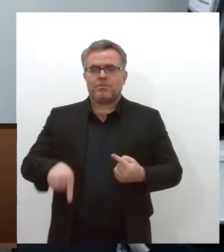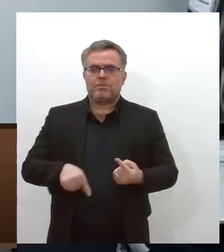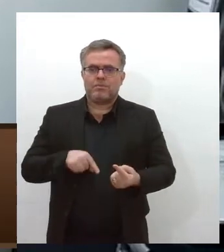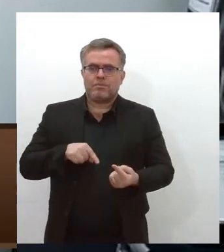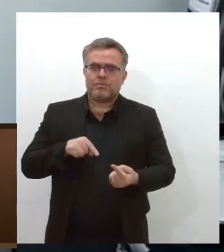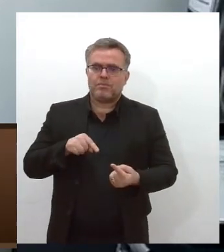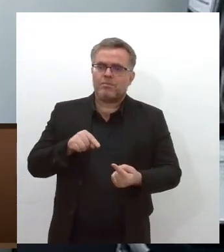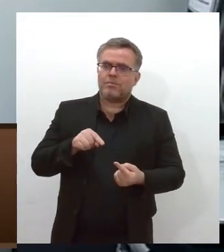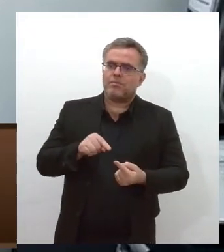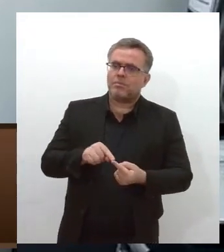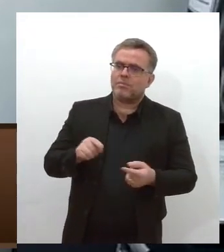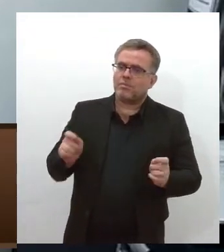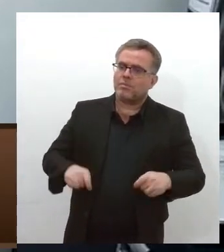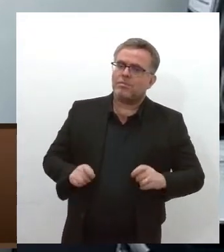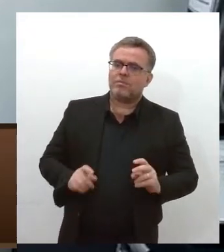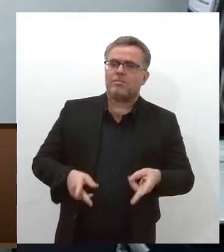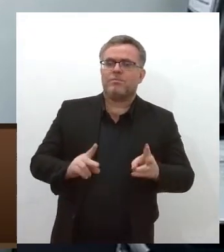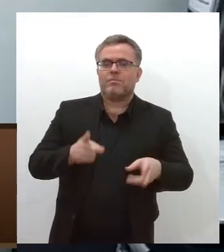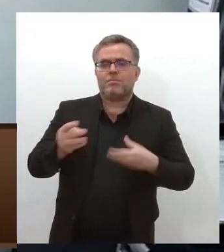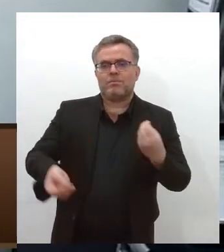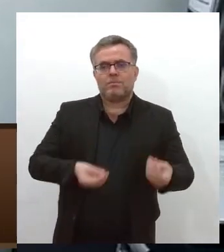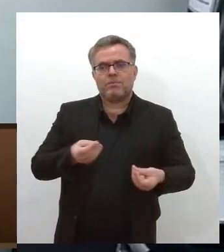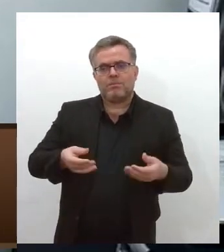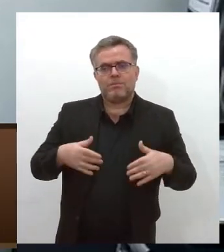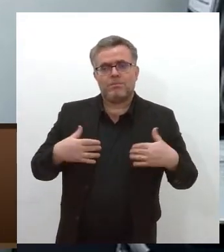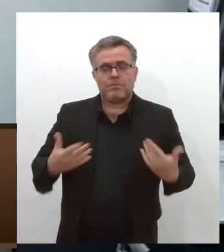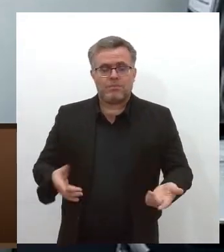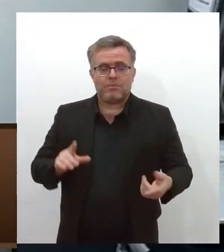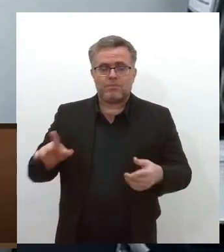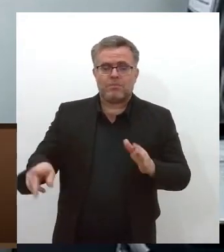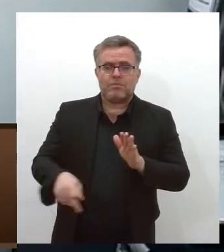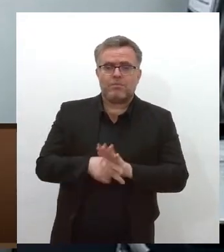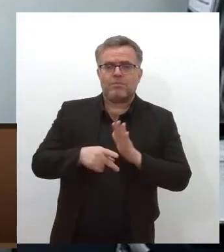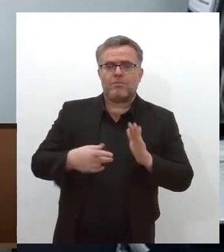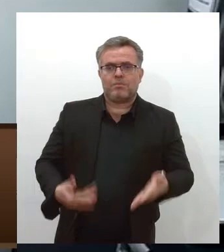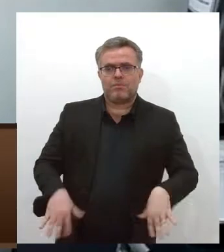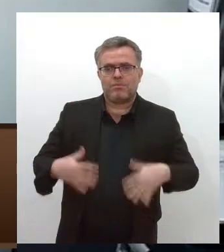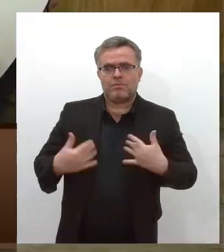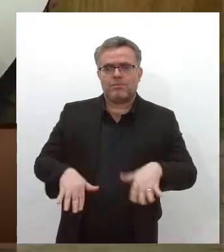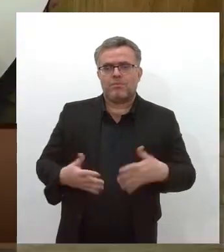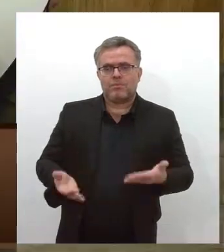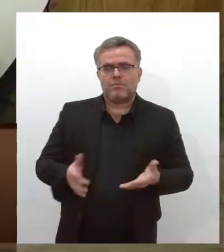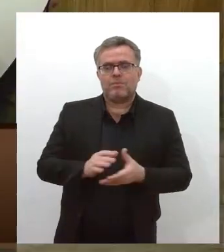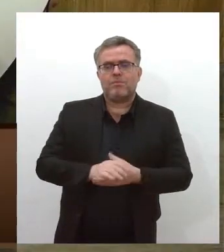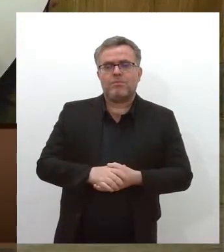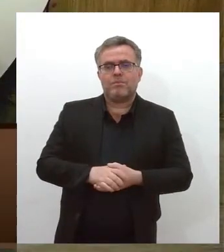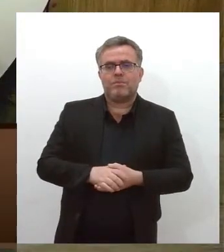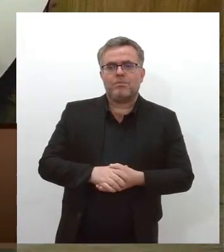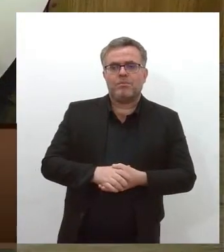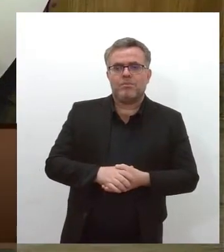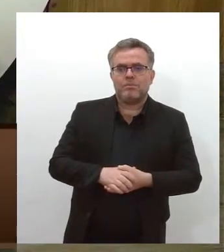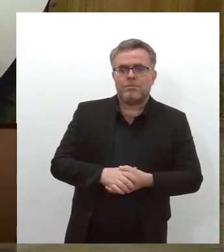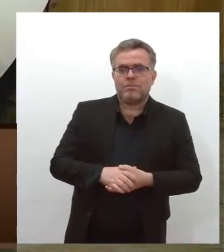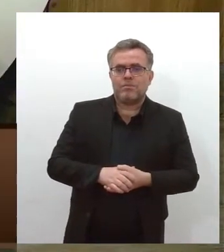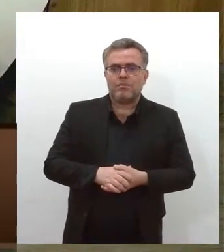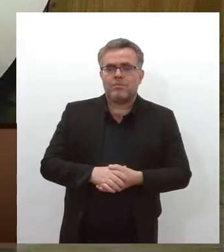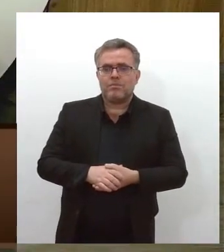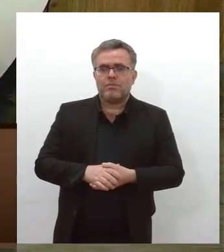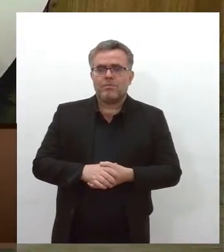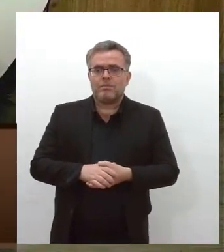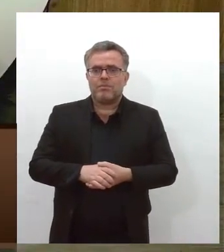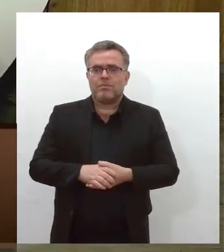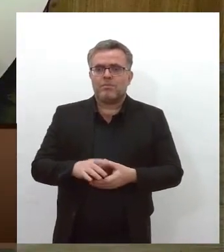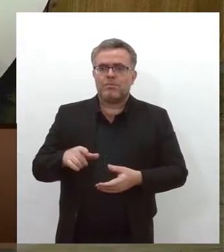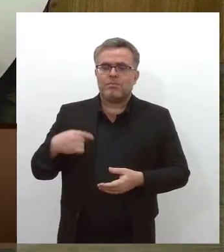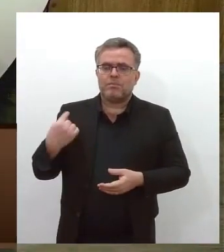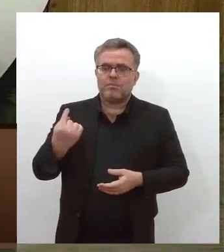um resultado específico para uma determinada eleição. Perfeito. Professor, nós vivemos um momento de